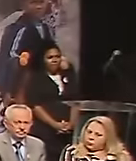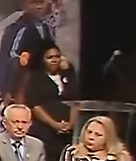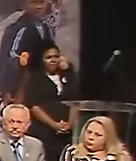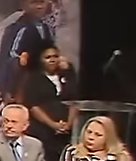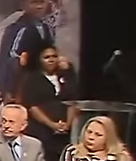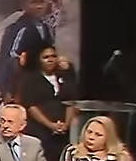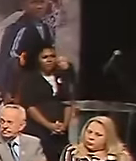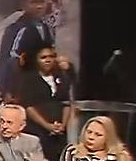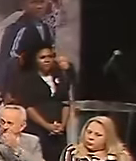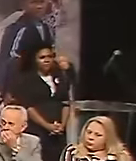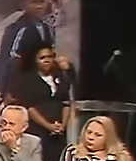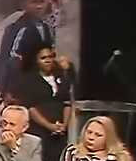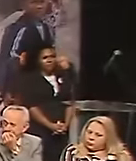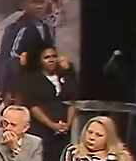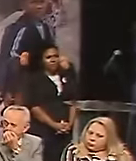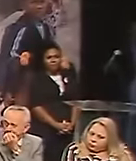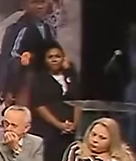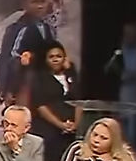terra